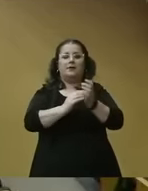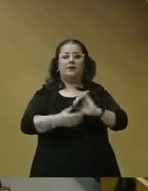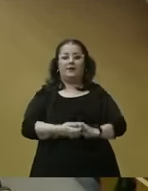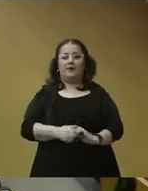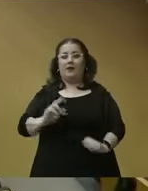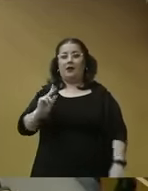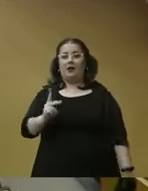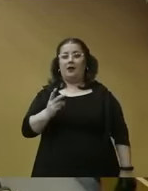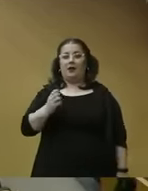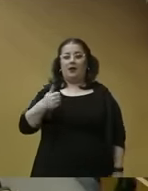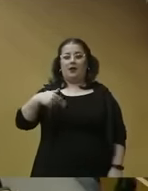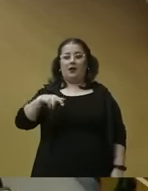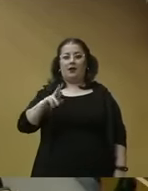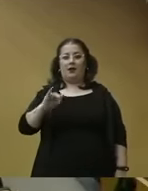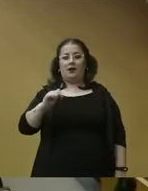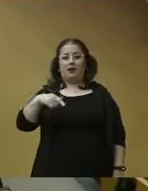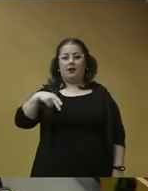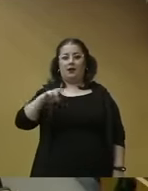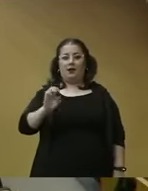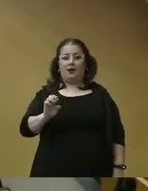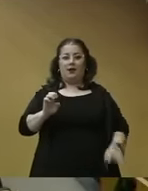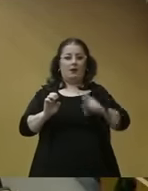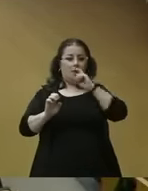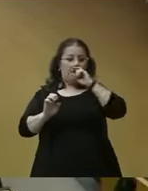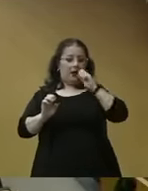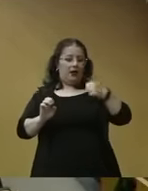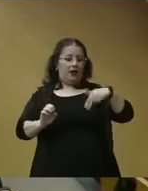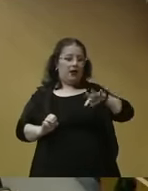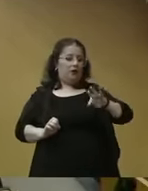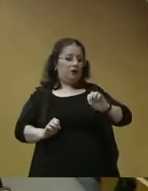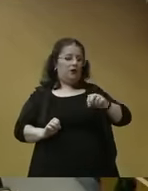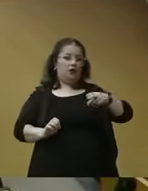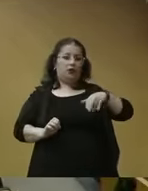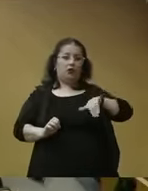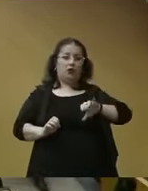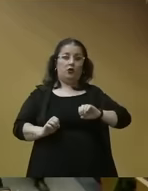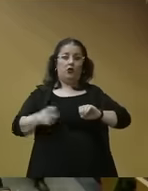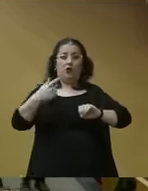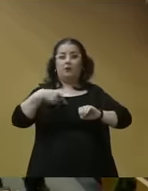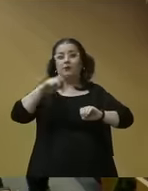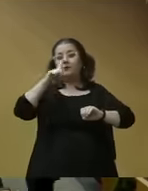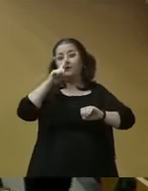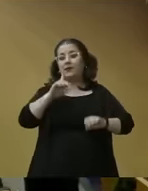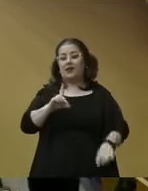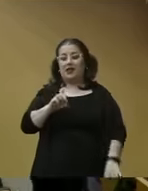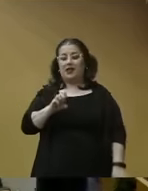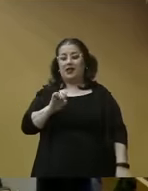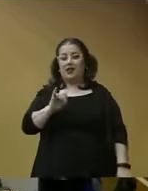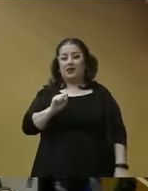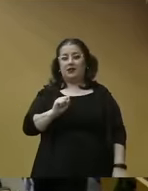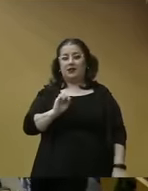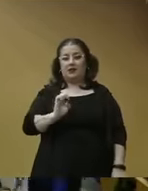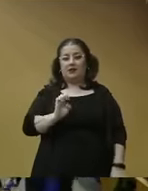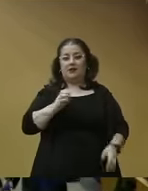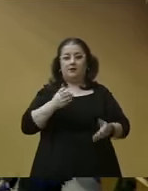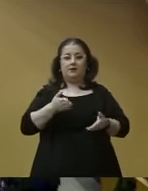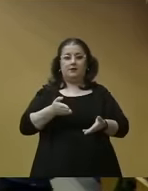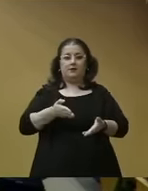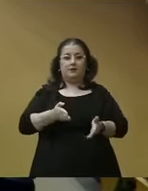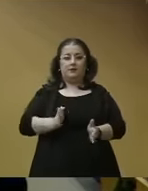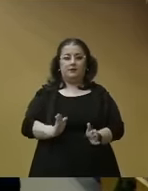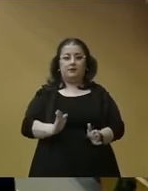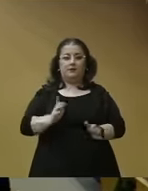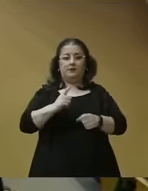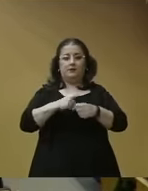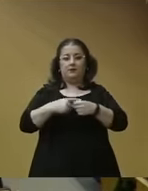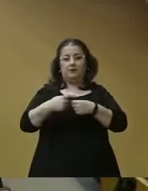Henrique de Lima Cavalheiro, filho de Antônio Cássio da Mota Cavalheiro e Deise Mary Ribeiro de Lima,